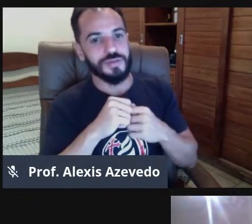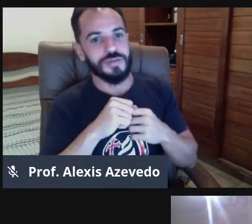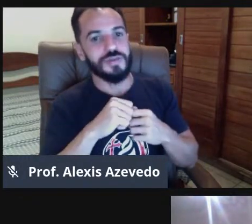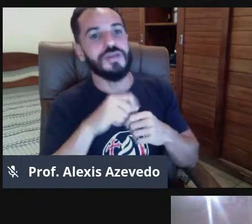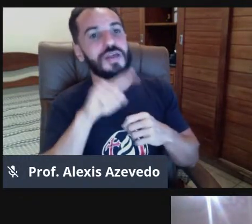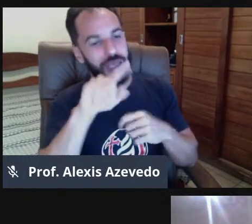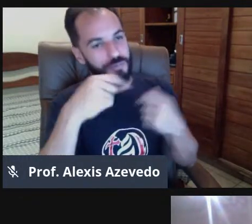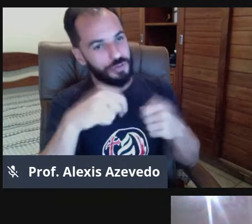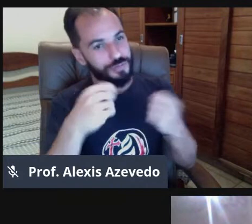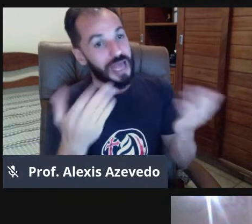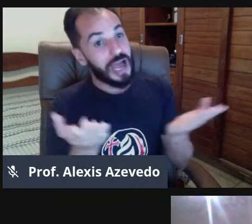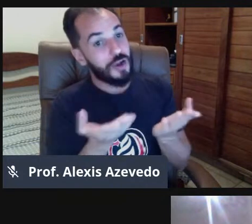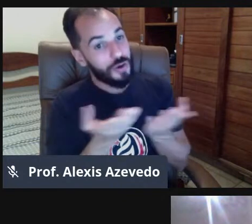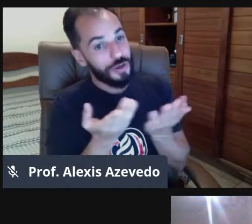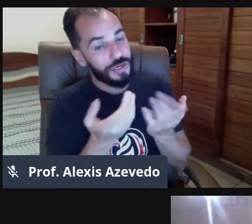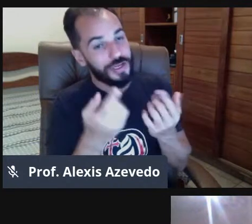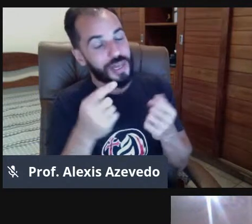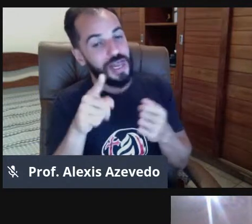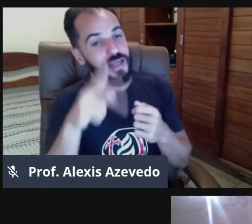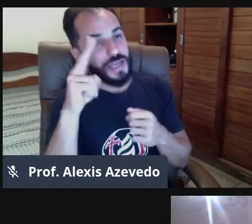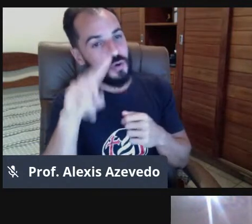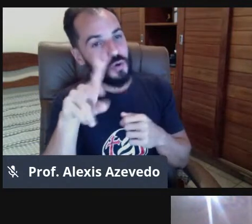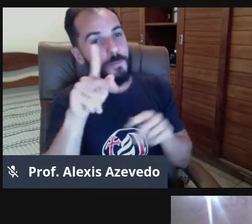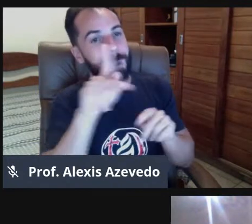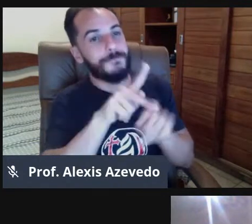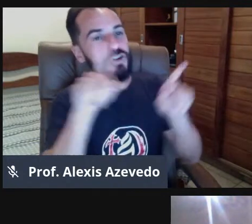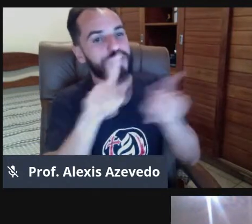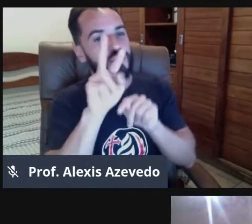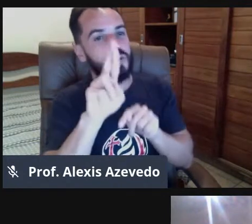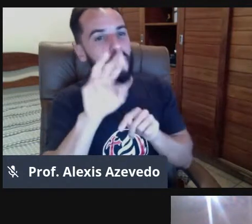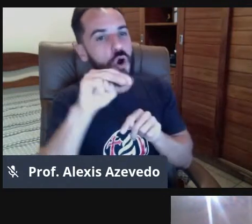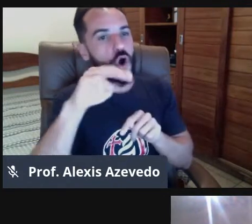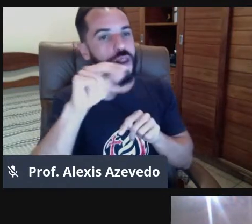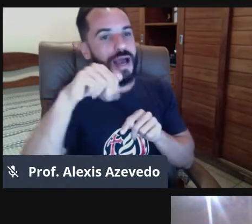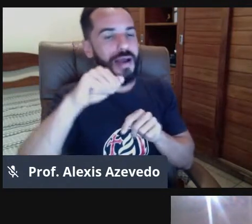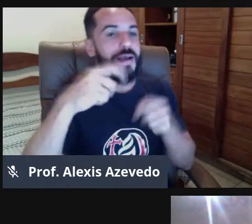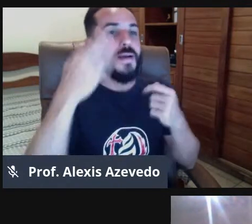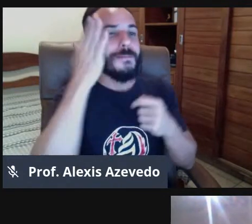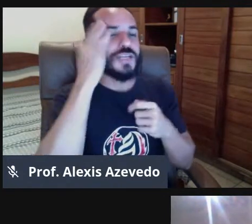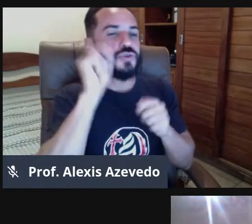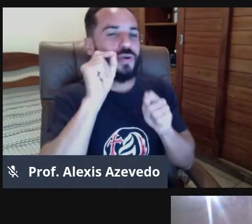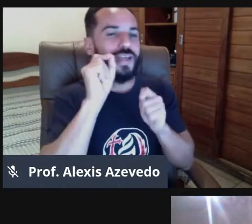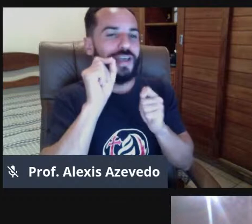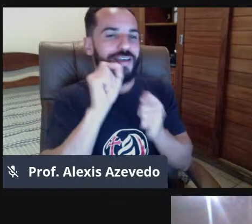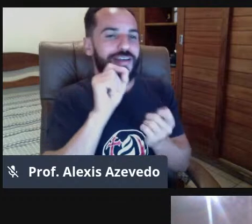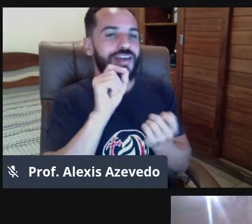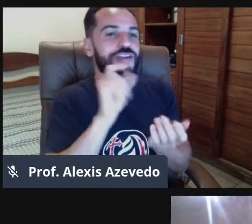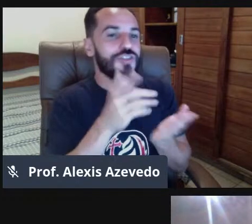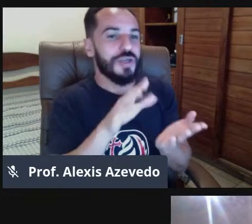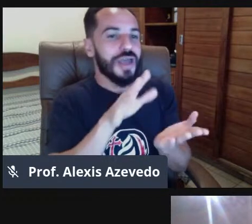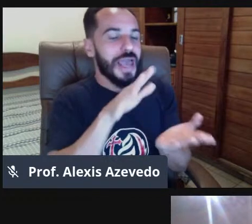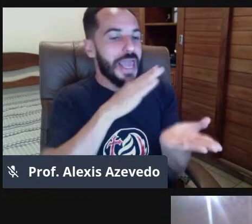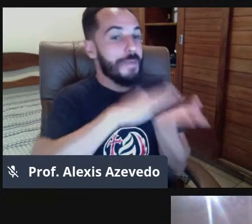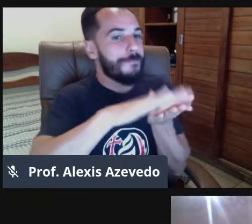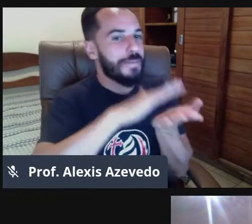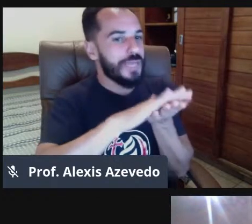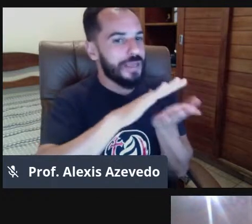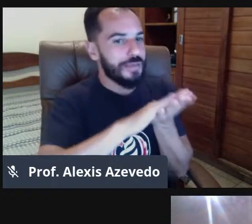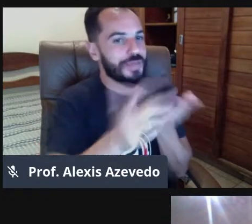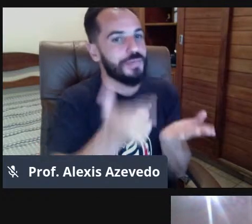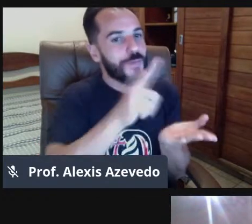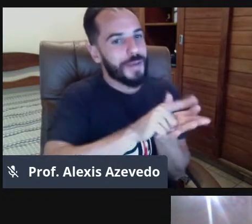carregar, colocar ali numa agenda, né? Principalmente ser um material de consulta para o momento de, principalmente na